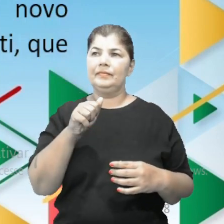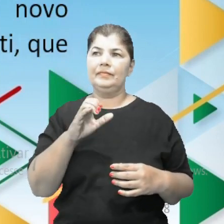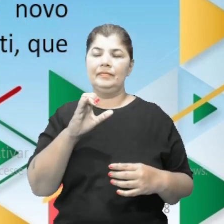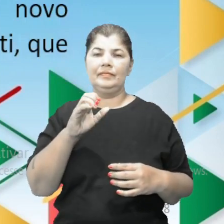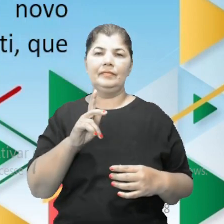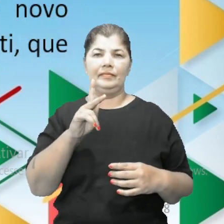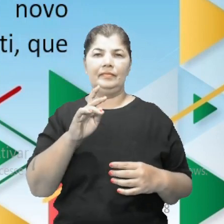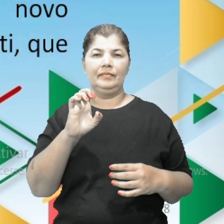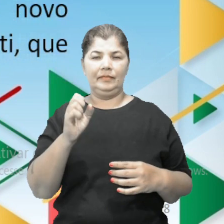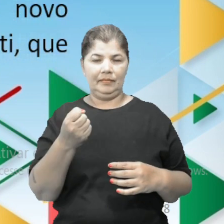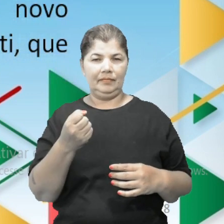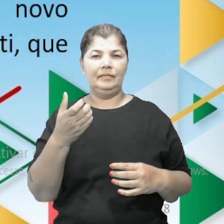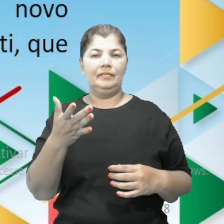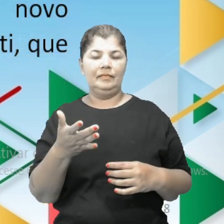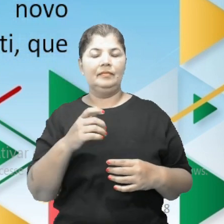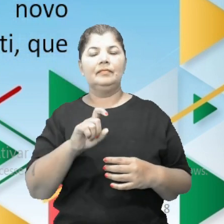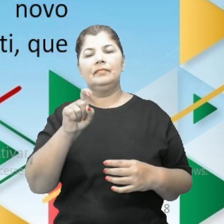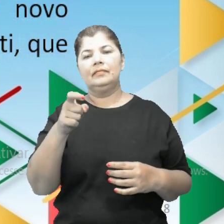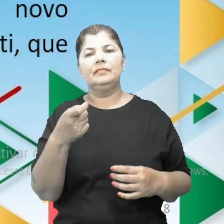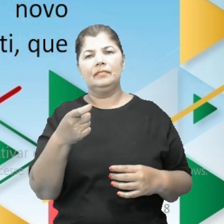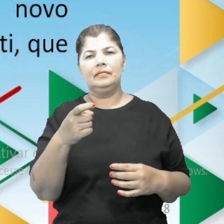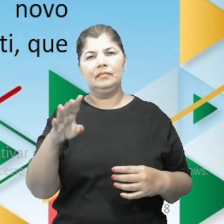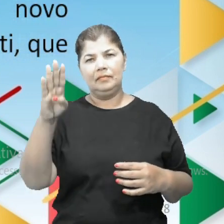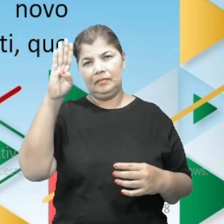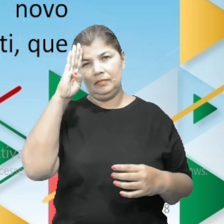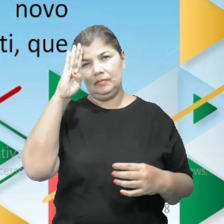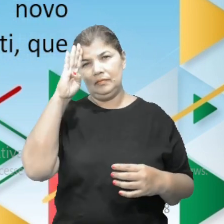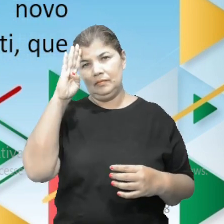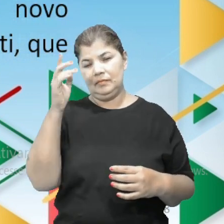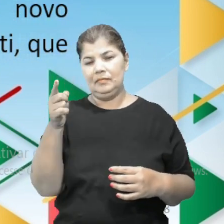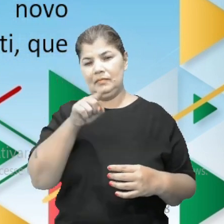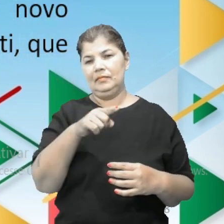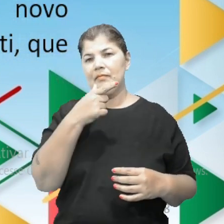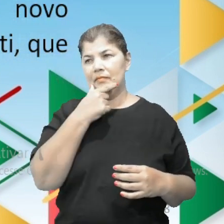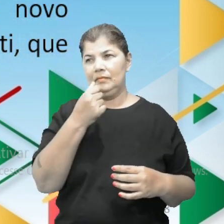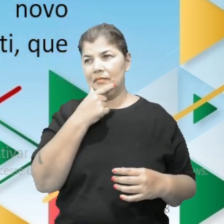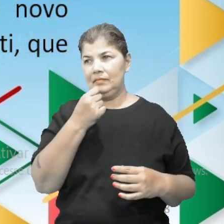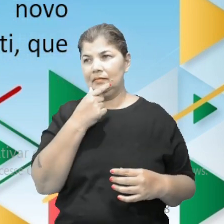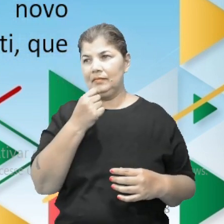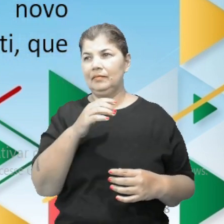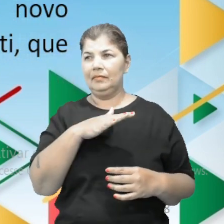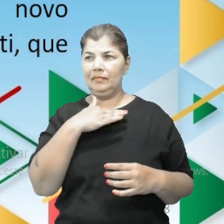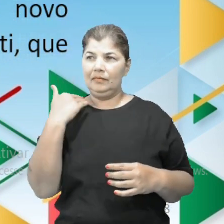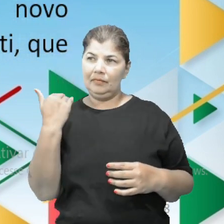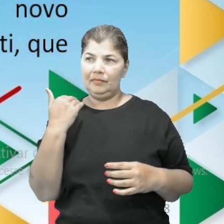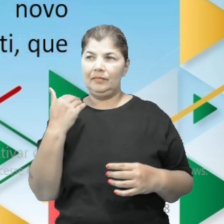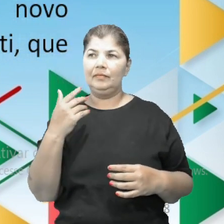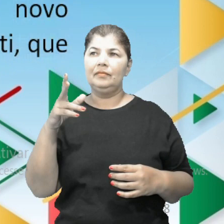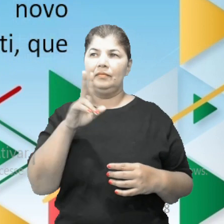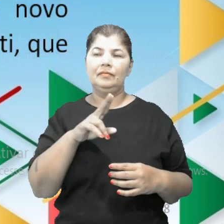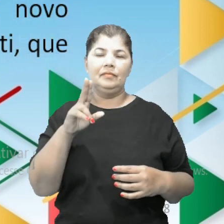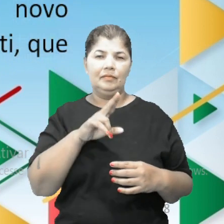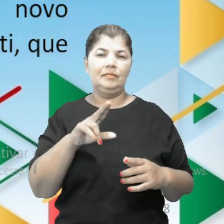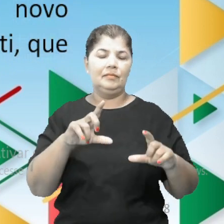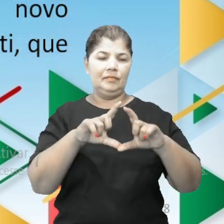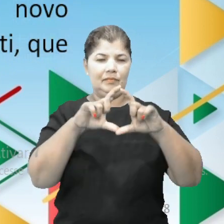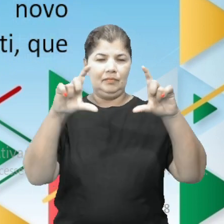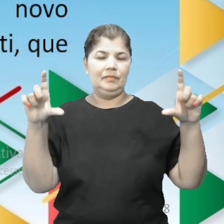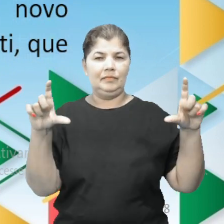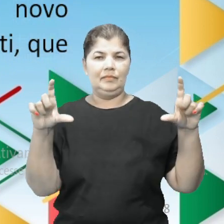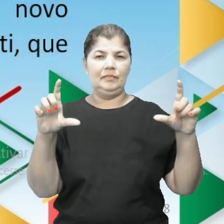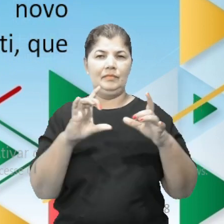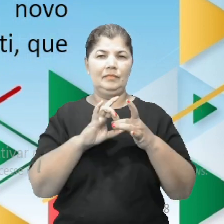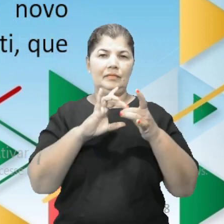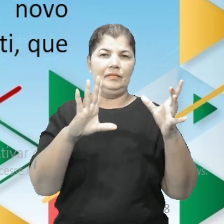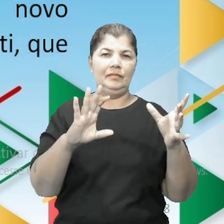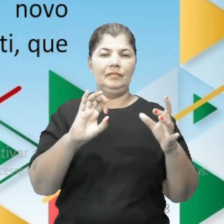sido general de Louverture, usando como lema liberdade ou